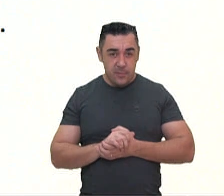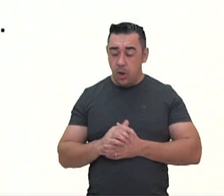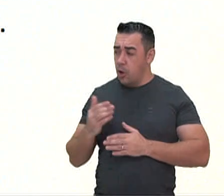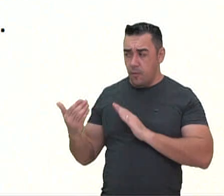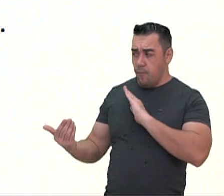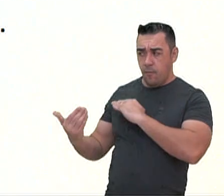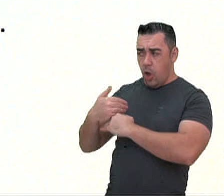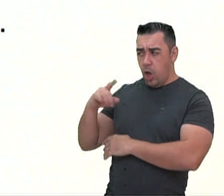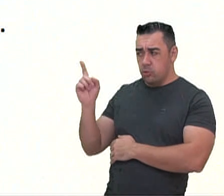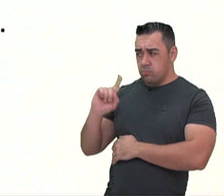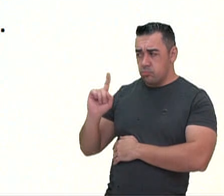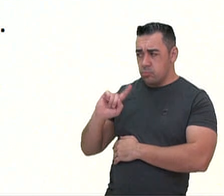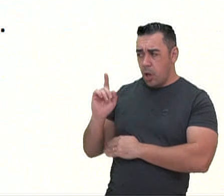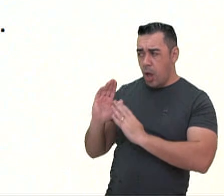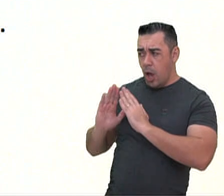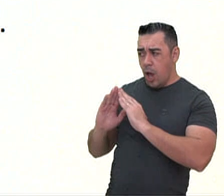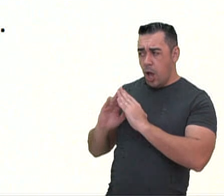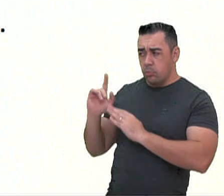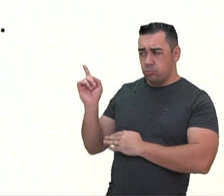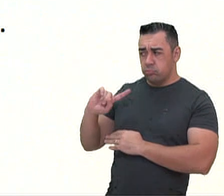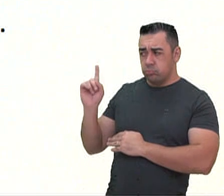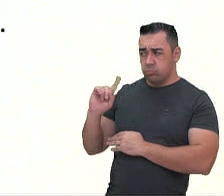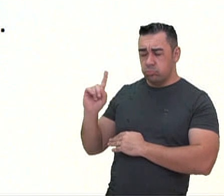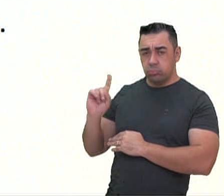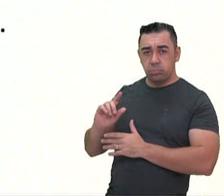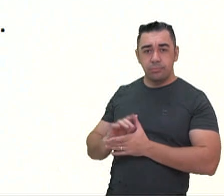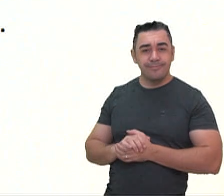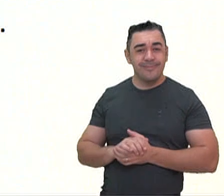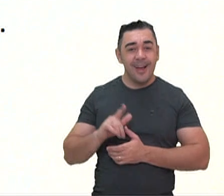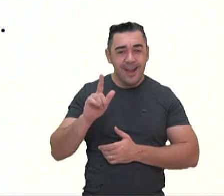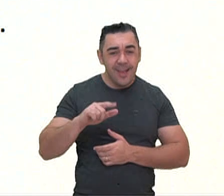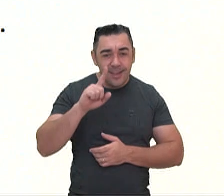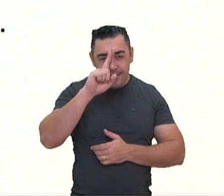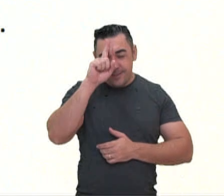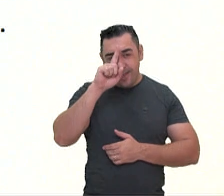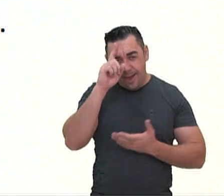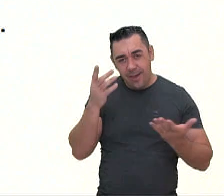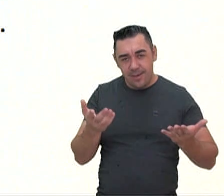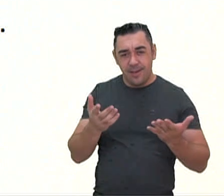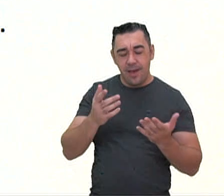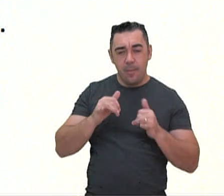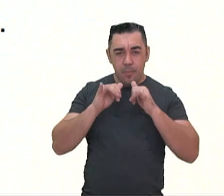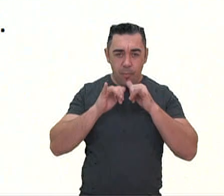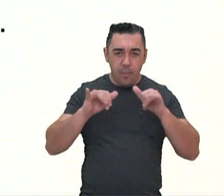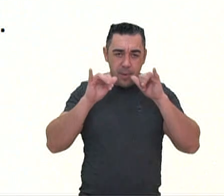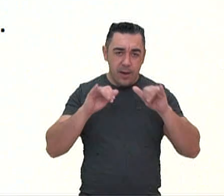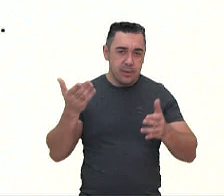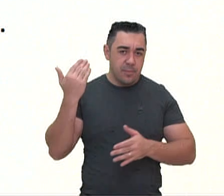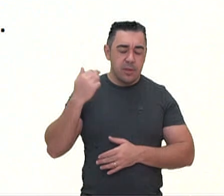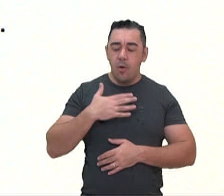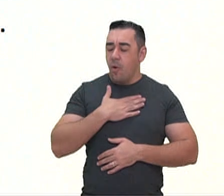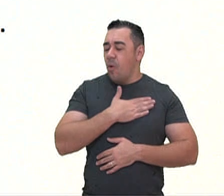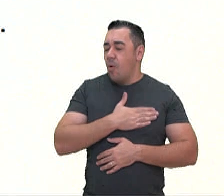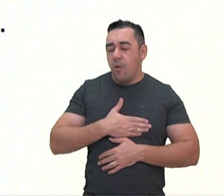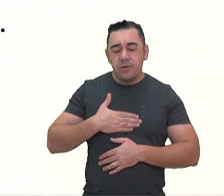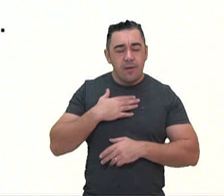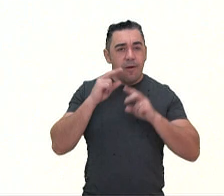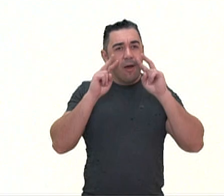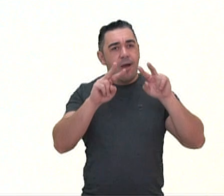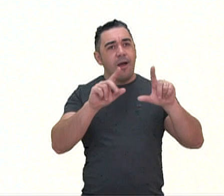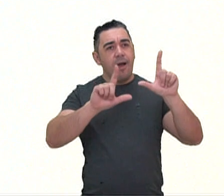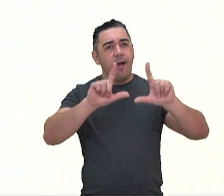deixavam o frio entrar nas casas. Era essa a ideia. Adorava essa propaganda.